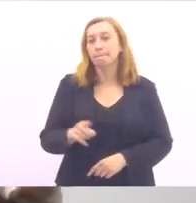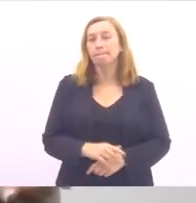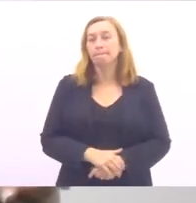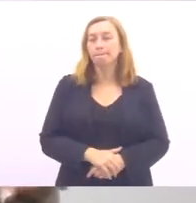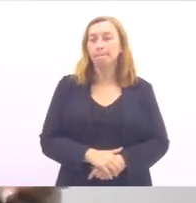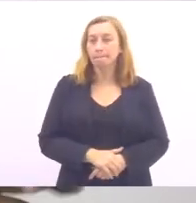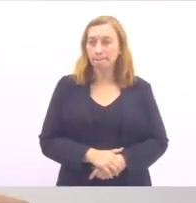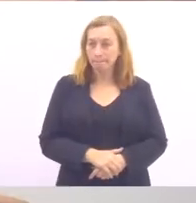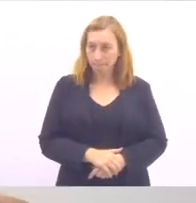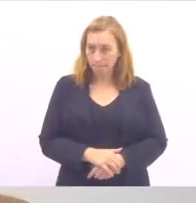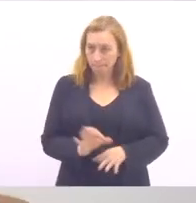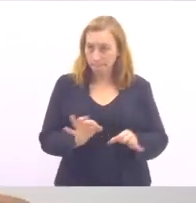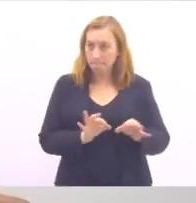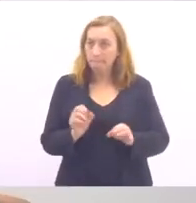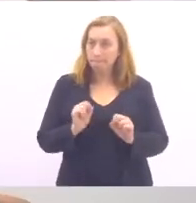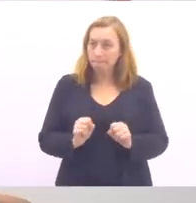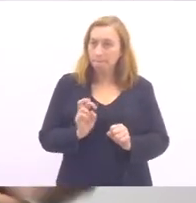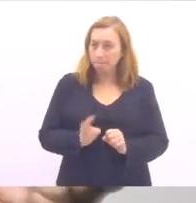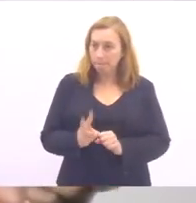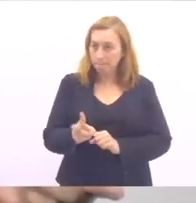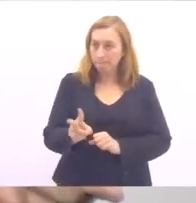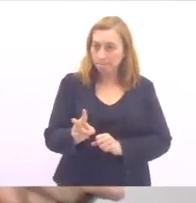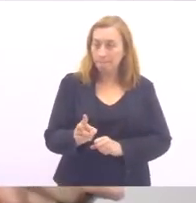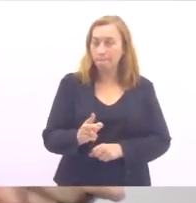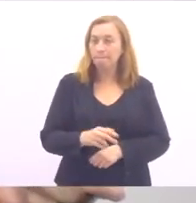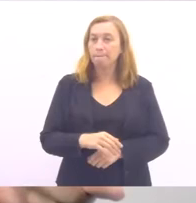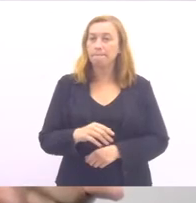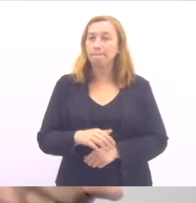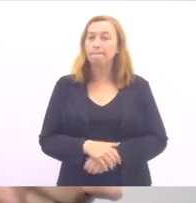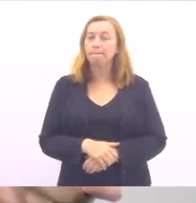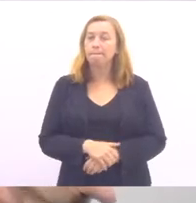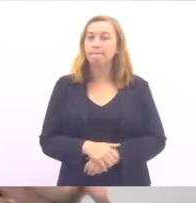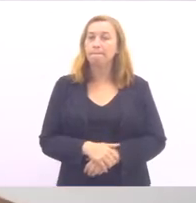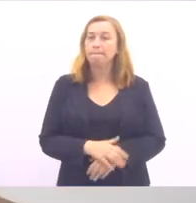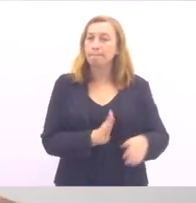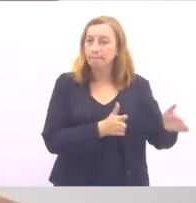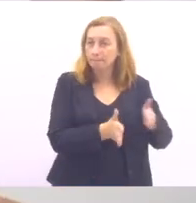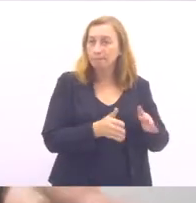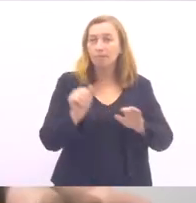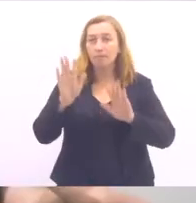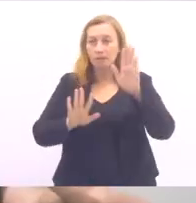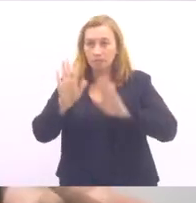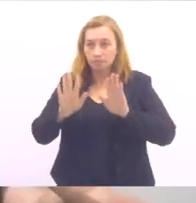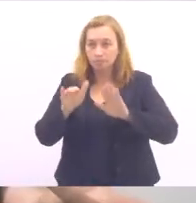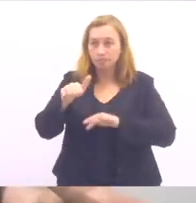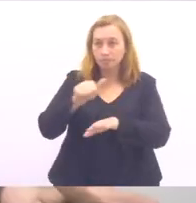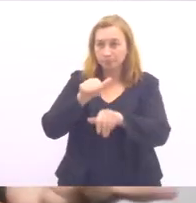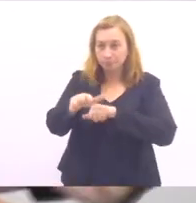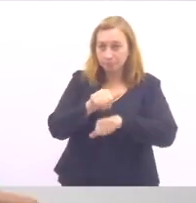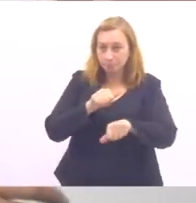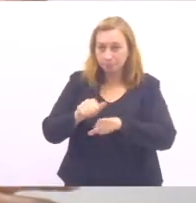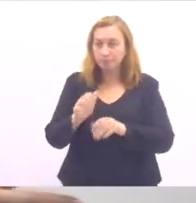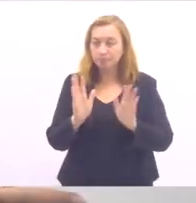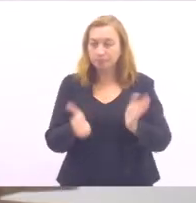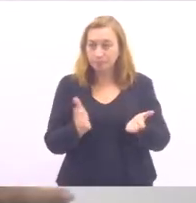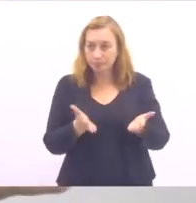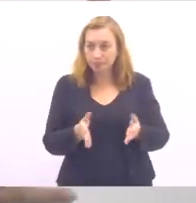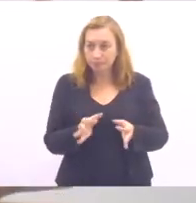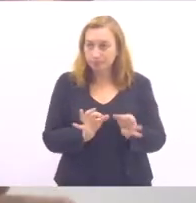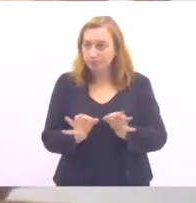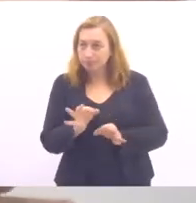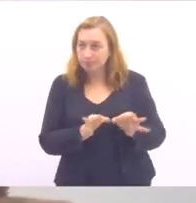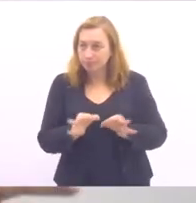dessa lei para que o programa ele possa continuar indo nessa fase licitatória de chamamento público. Então, agora, a gente está